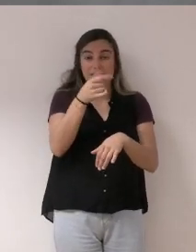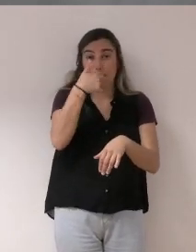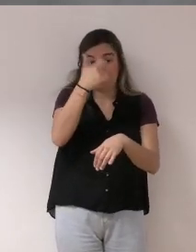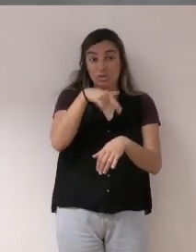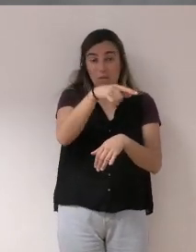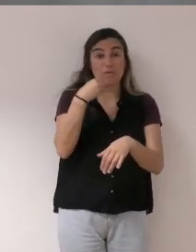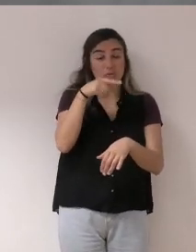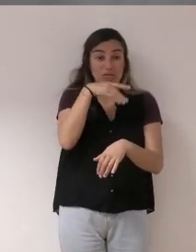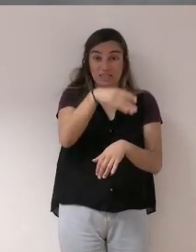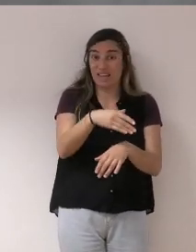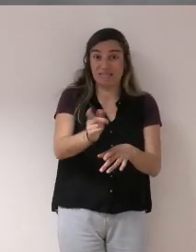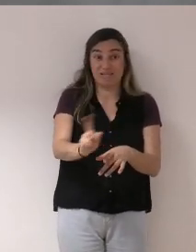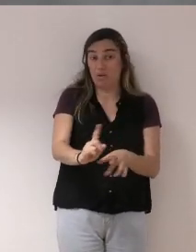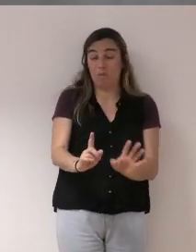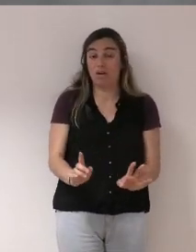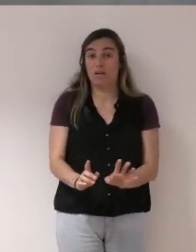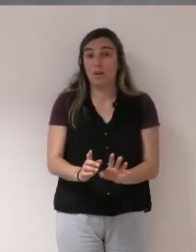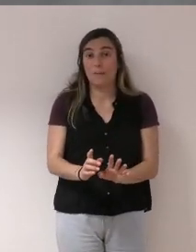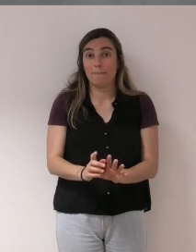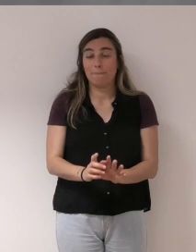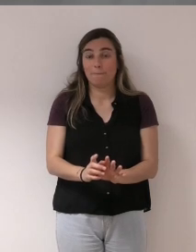curioso. Sim. Bom,